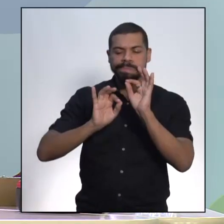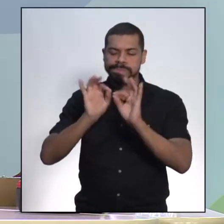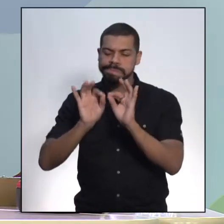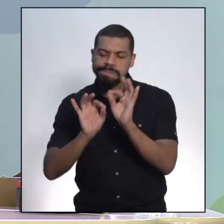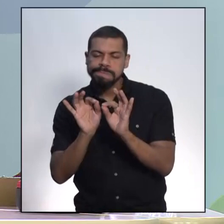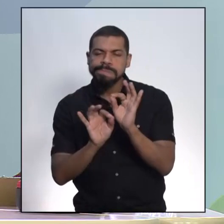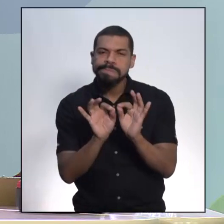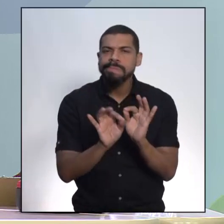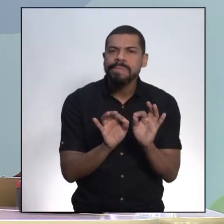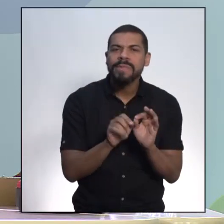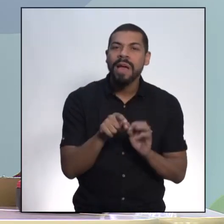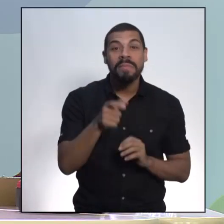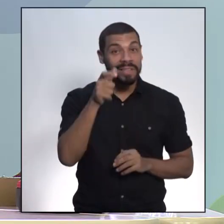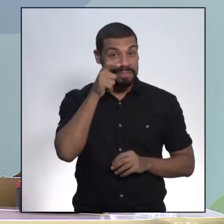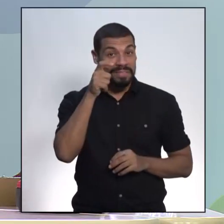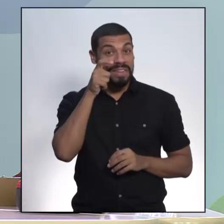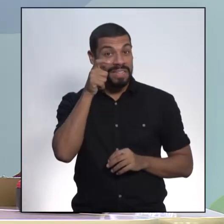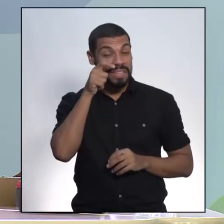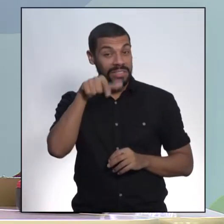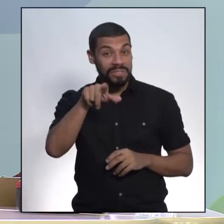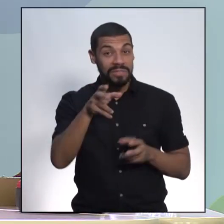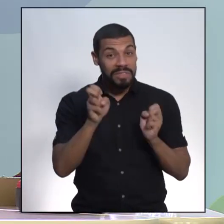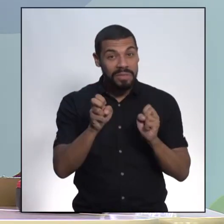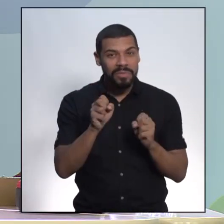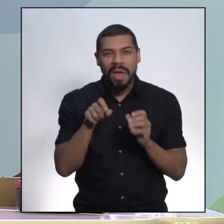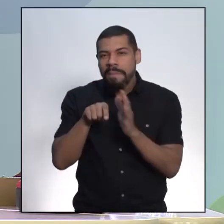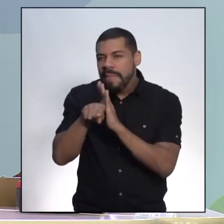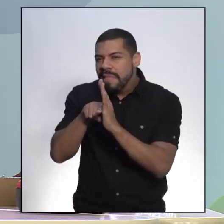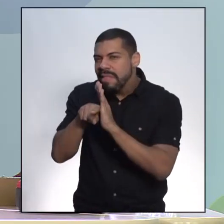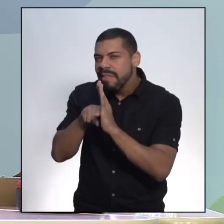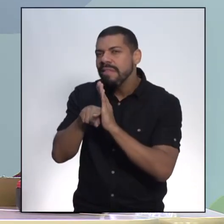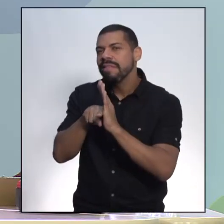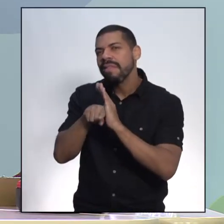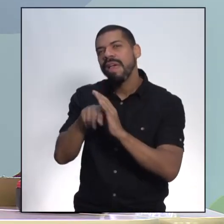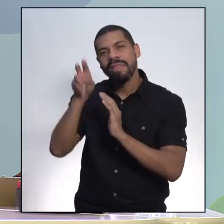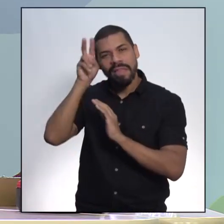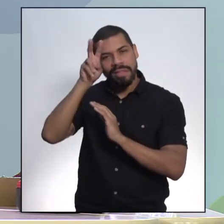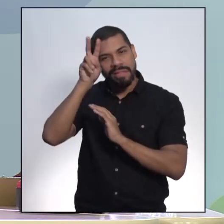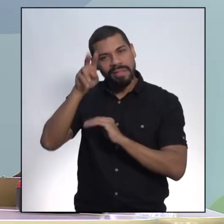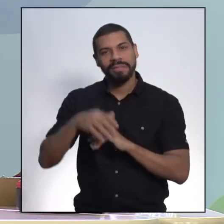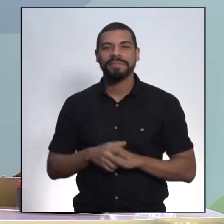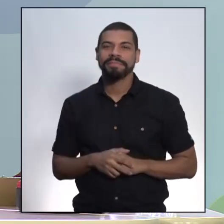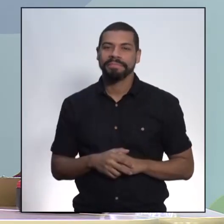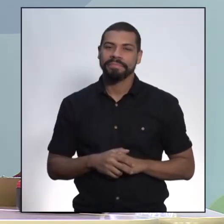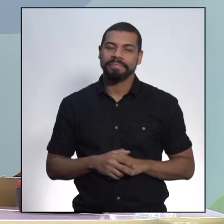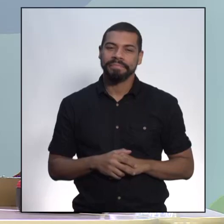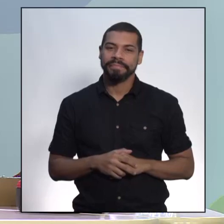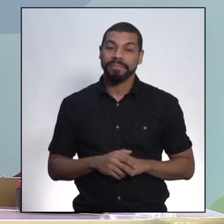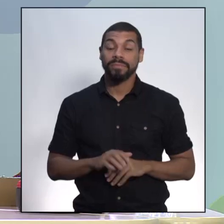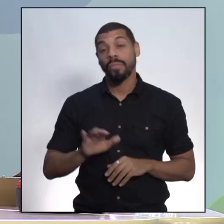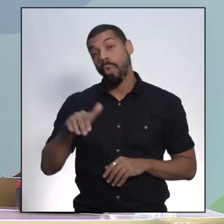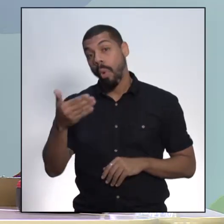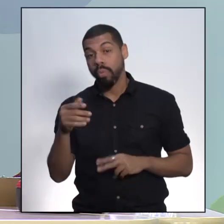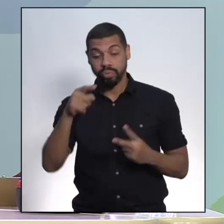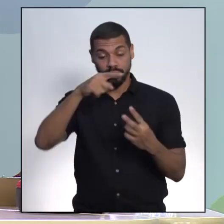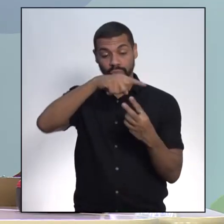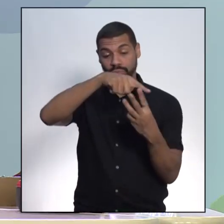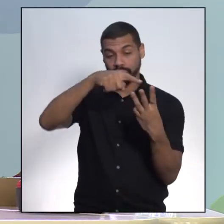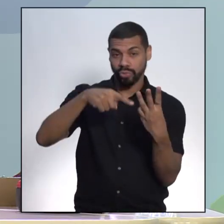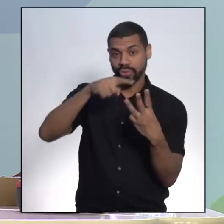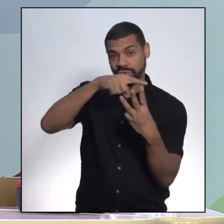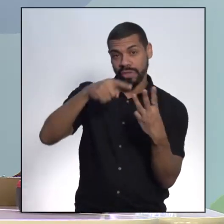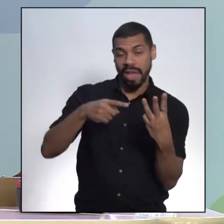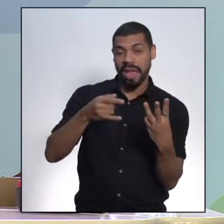aperfeiçoamento, é bem interessante se vocês puderem pesquisar aí essa história, caso lhe interesse. Ou qualquer um dos outros, né?